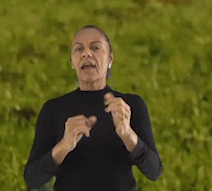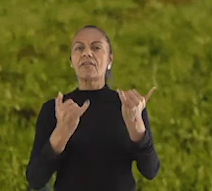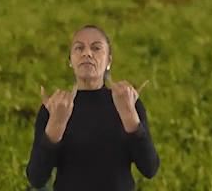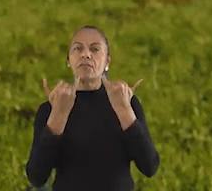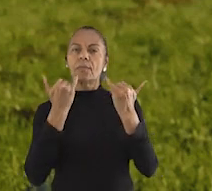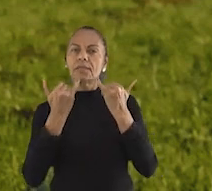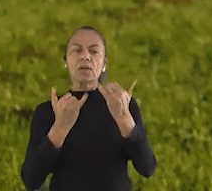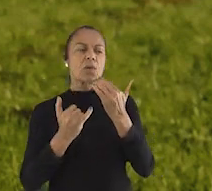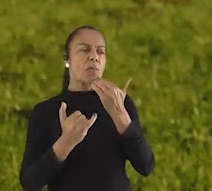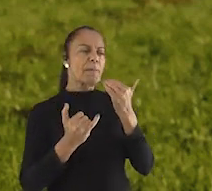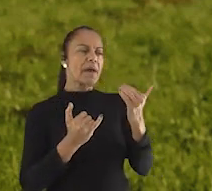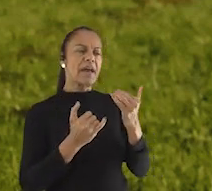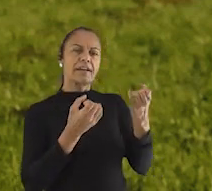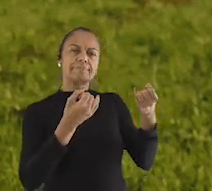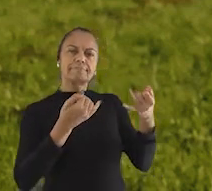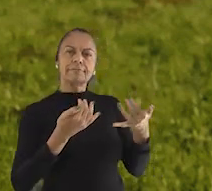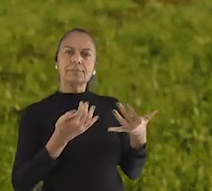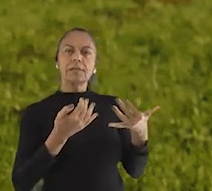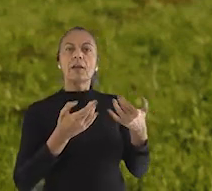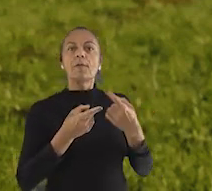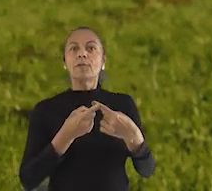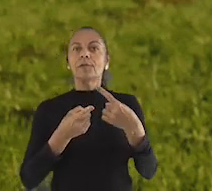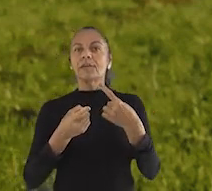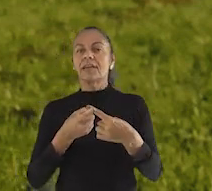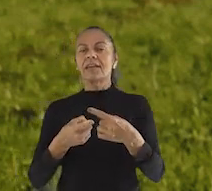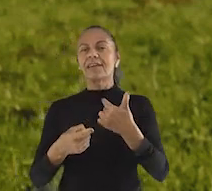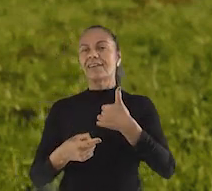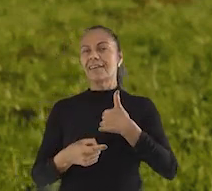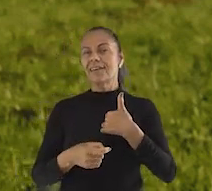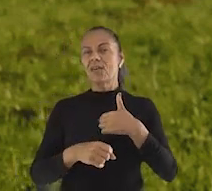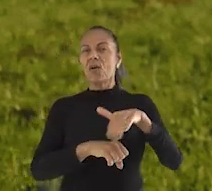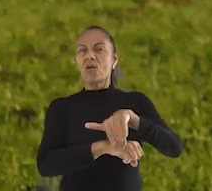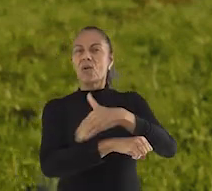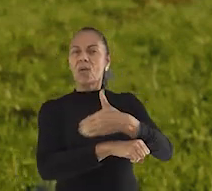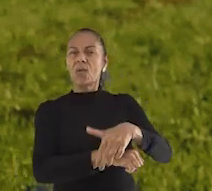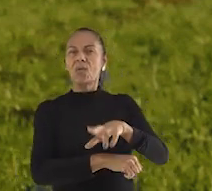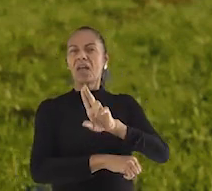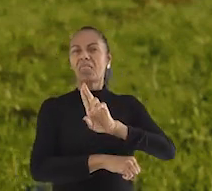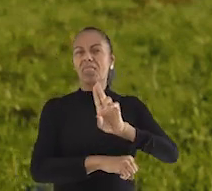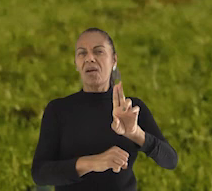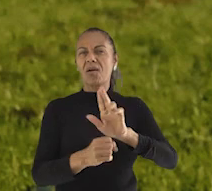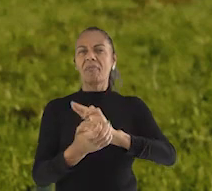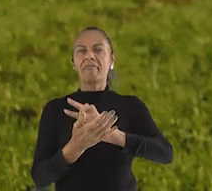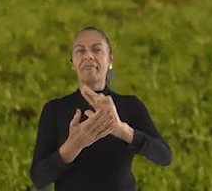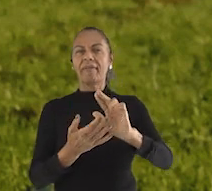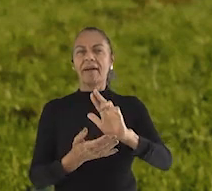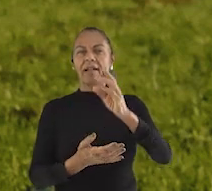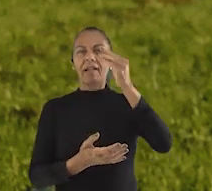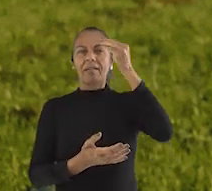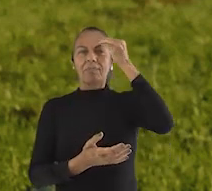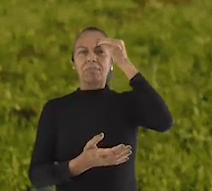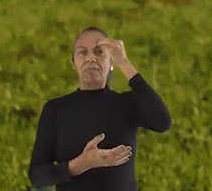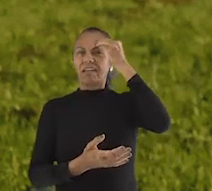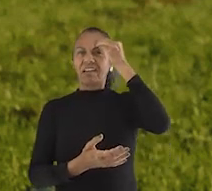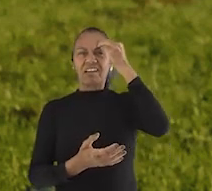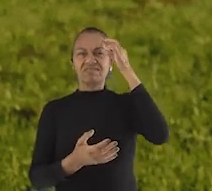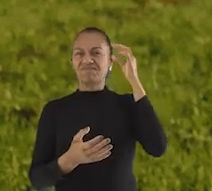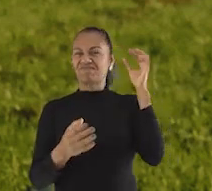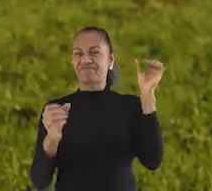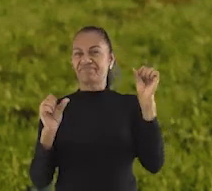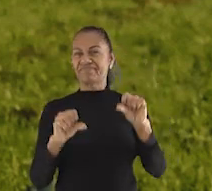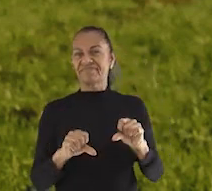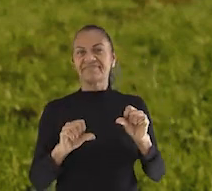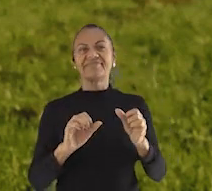como chegar até os lugares. Até porque eu tenho dificuldades de gravar o nome das ruas pelas quais eu passo. Como você já